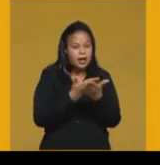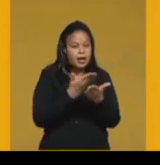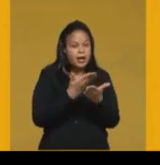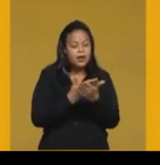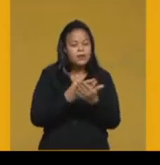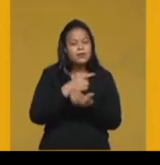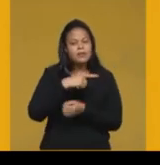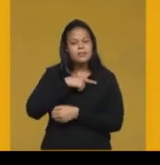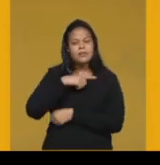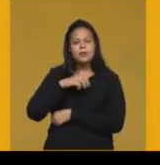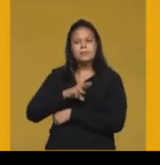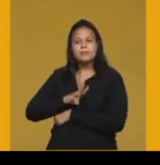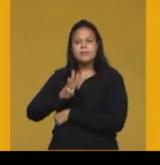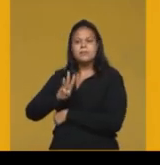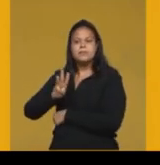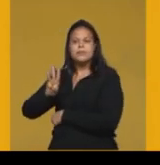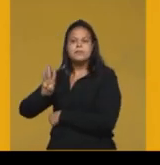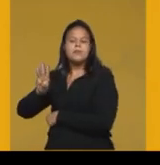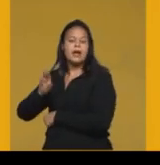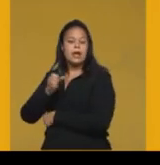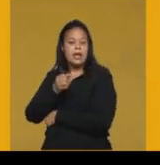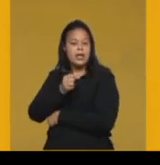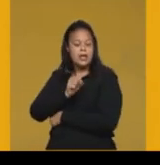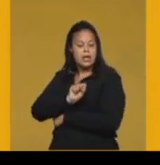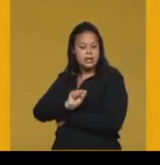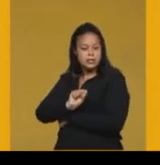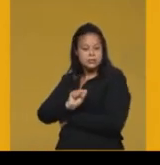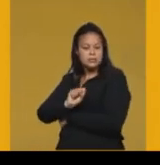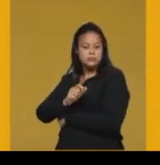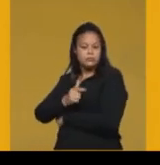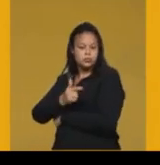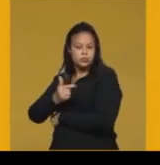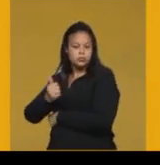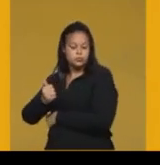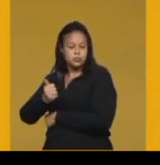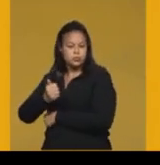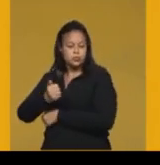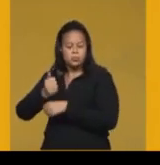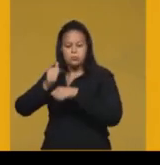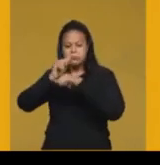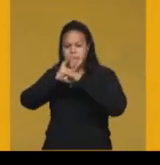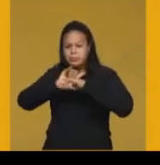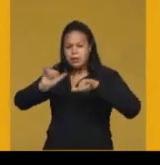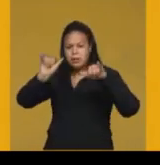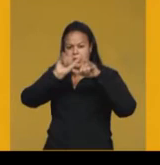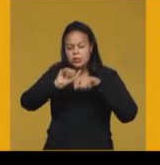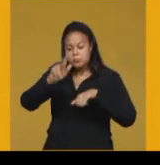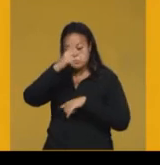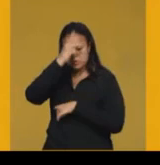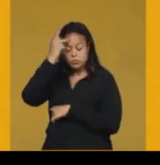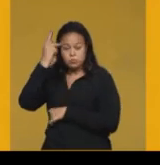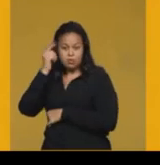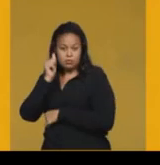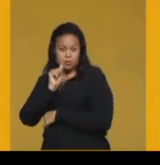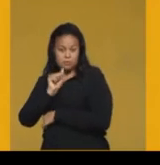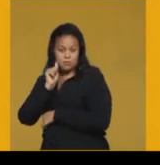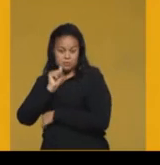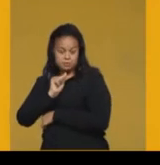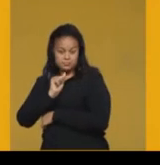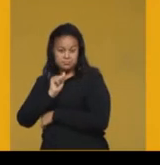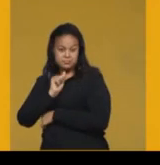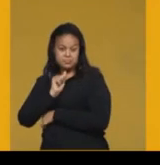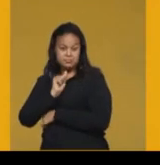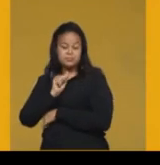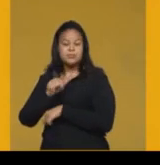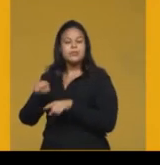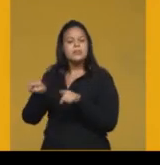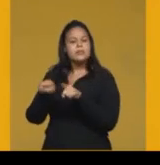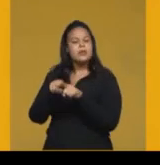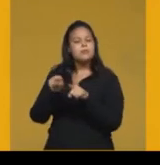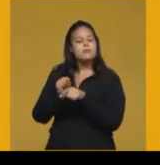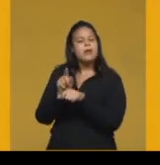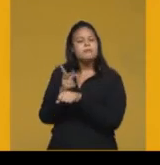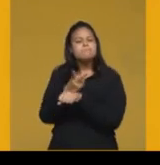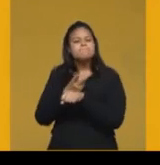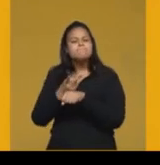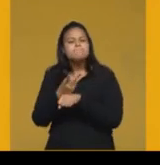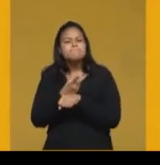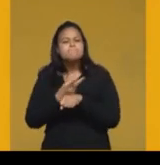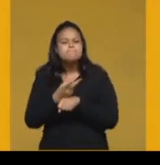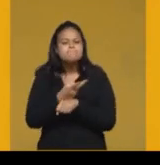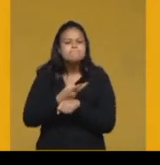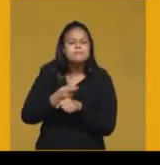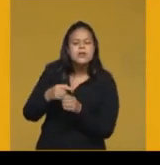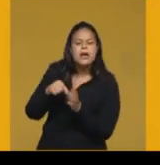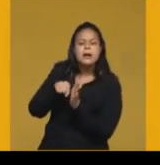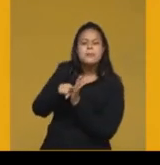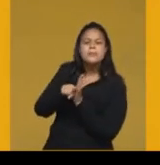lá do S21, que trouxe esse relato pessoal, tá? Eu também consultei, né,